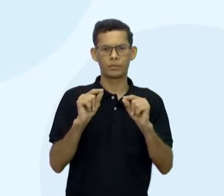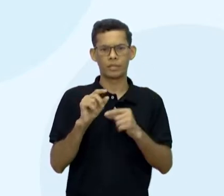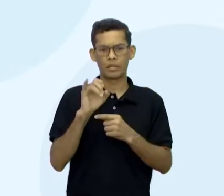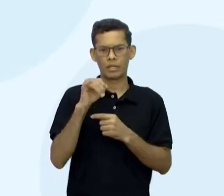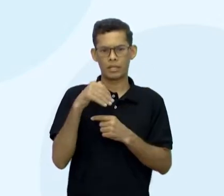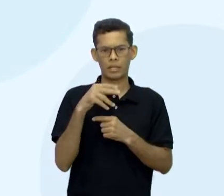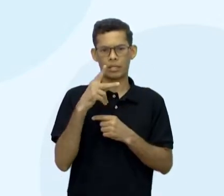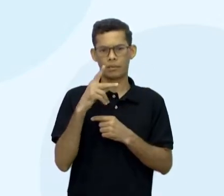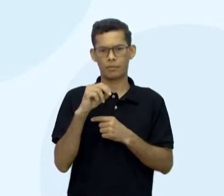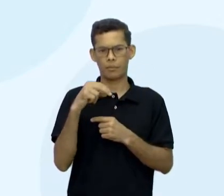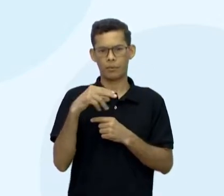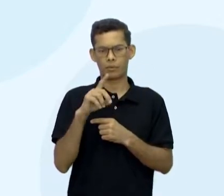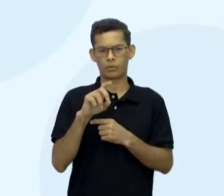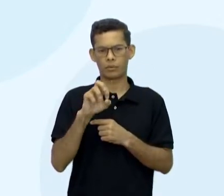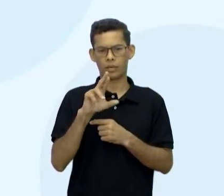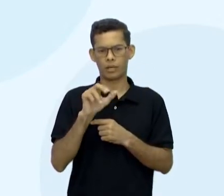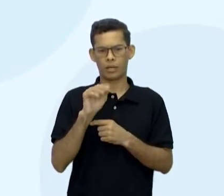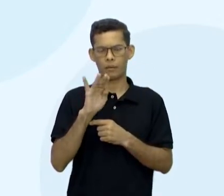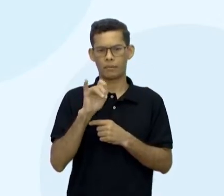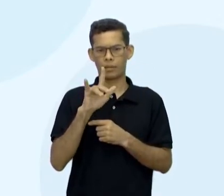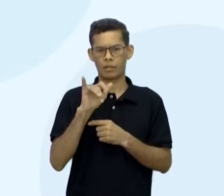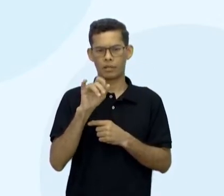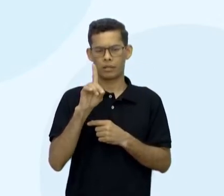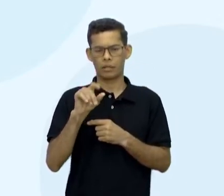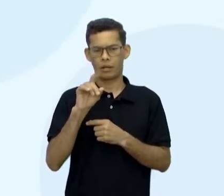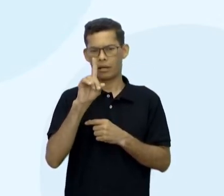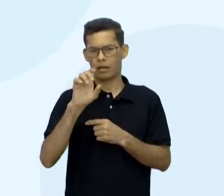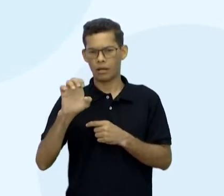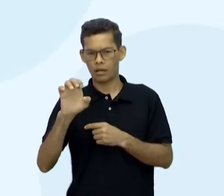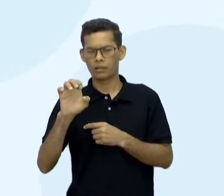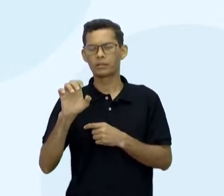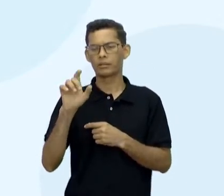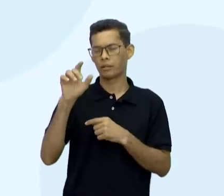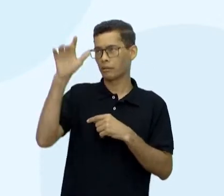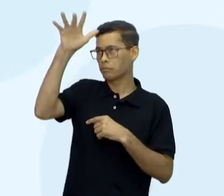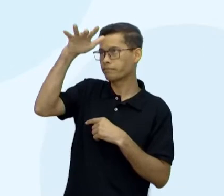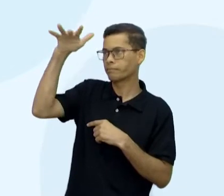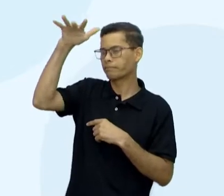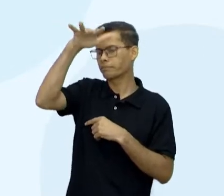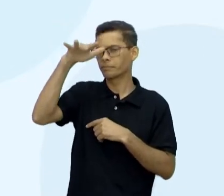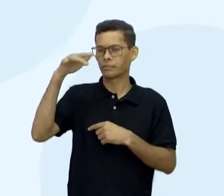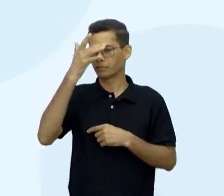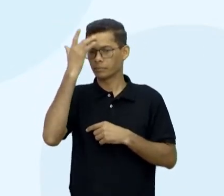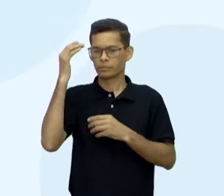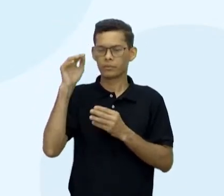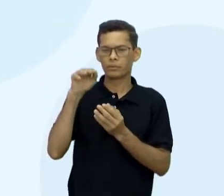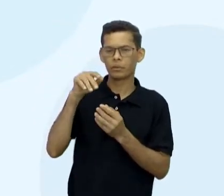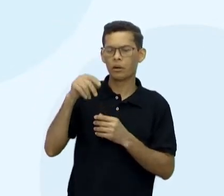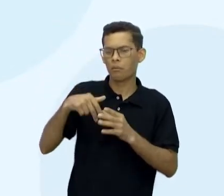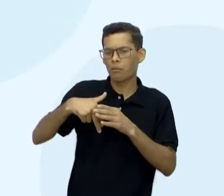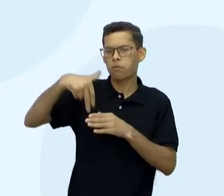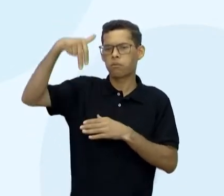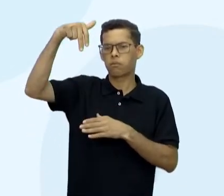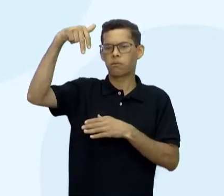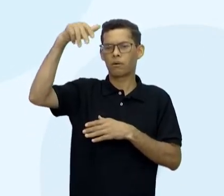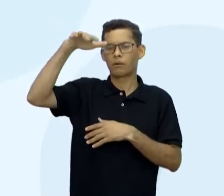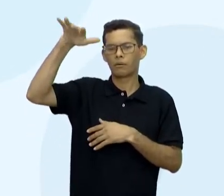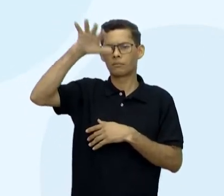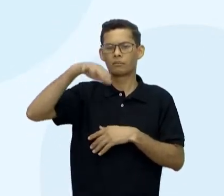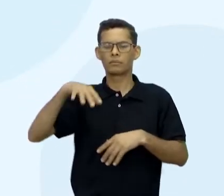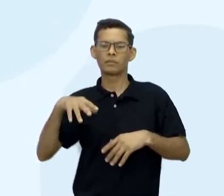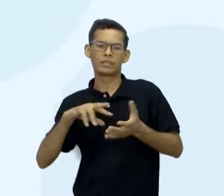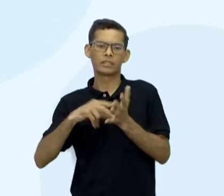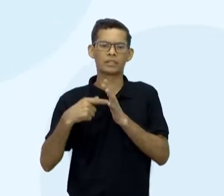imponderabilidade. Os astronautas da Estação Espacial Internacional estão em estado de imponderabilidade. Isto é, não